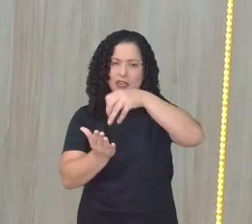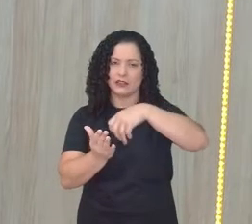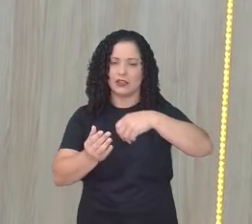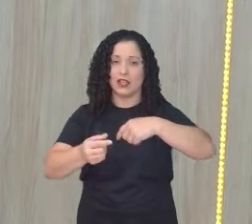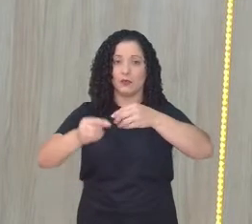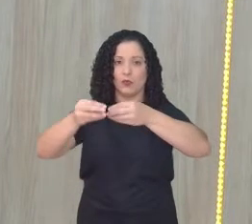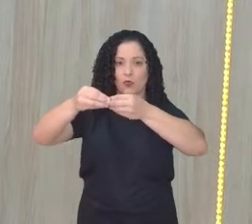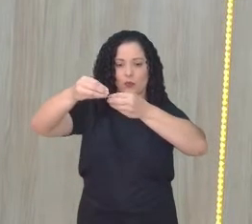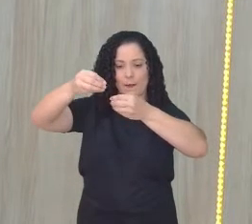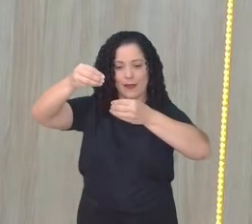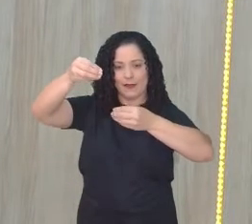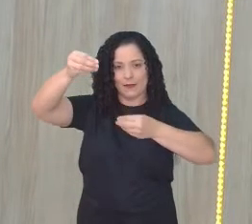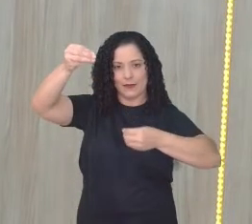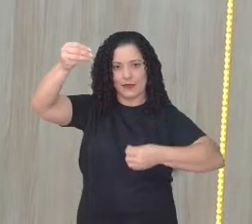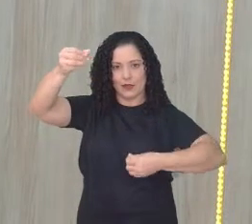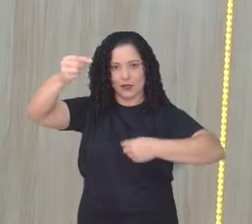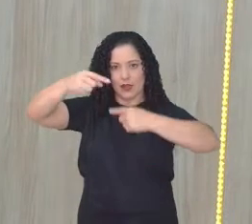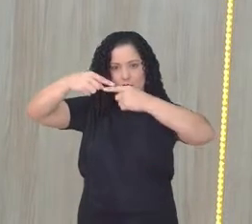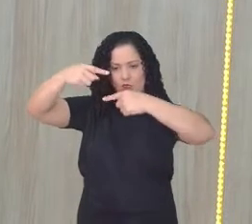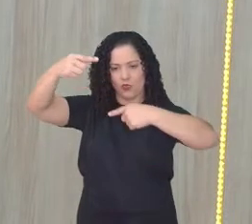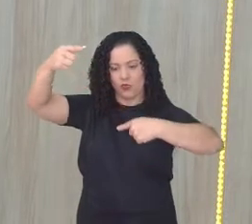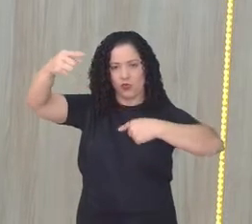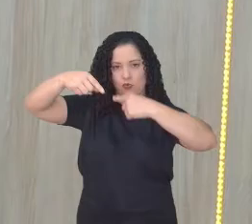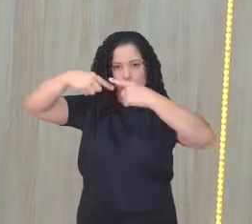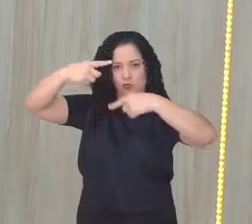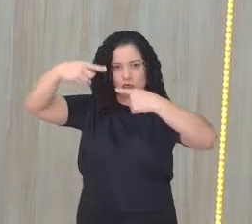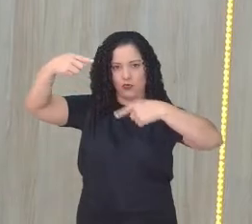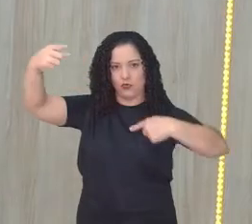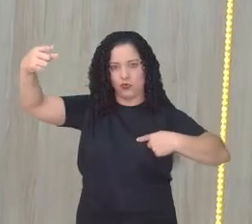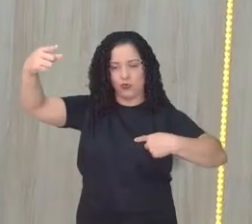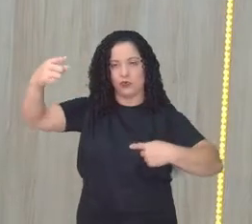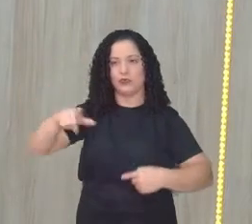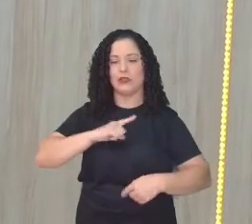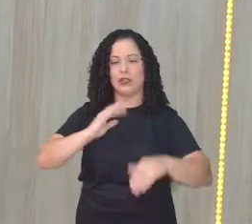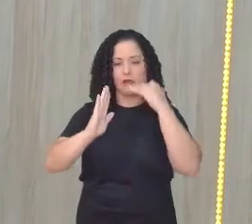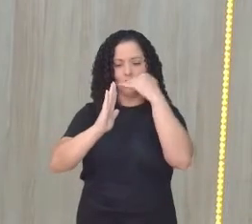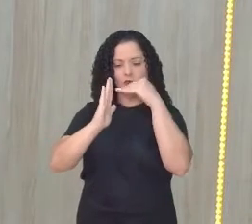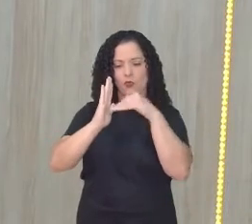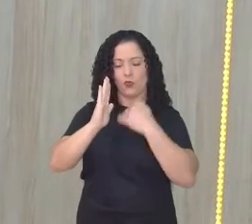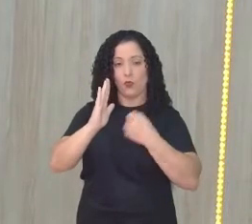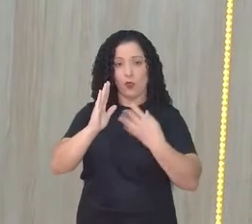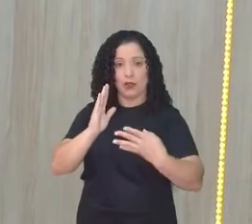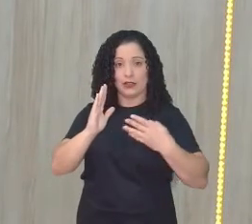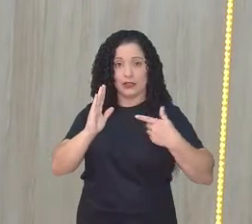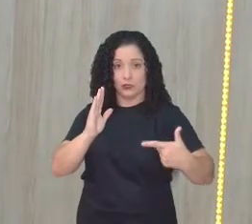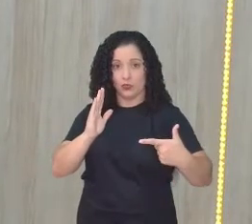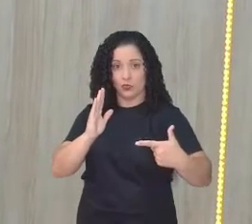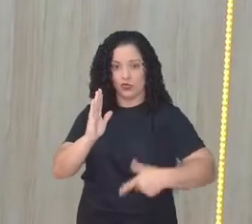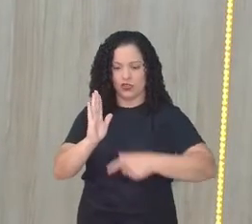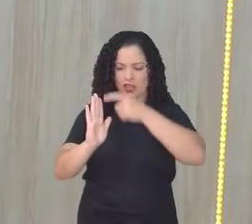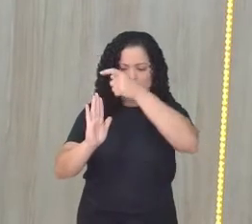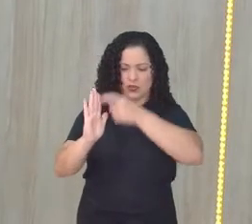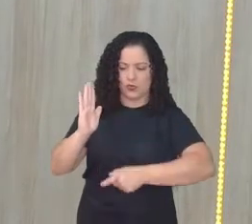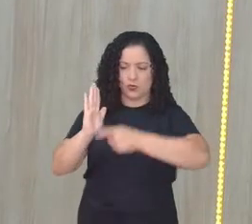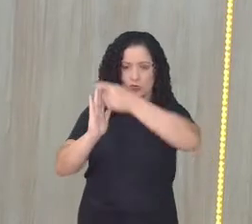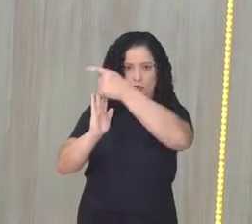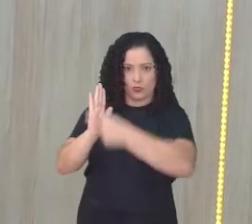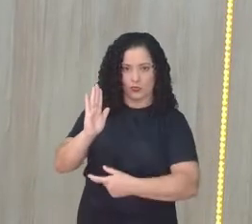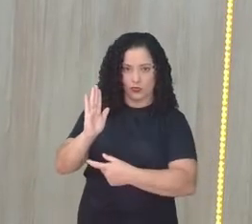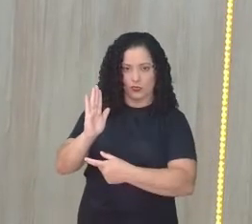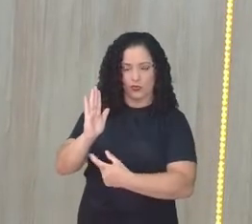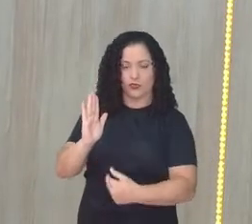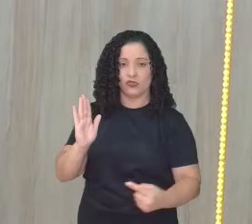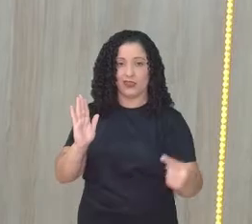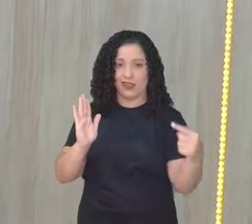2 colunas por página, né? Aqui, ó, 42 linhas, 2 colunas por página. E essa Bíblia aqui, ela data